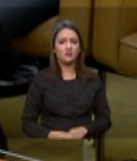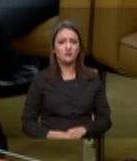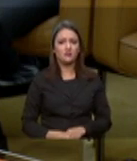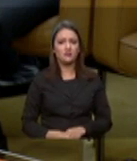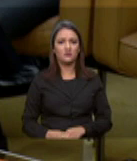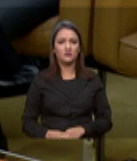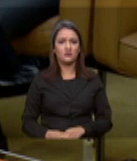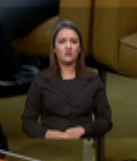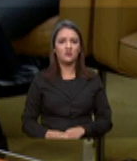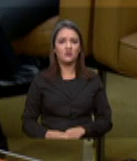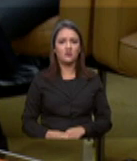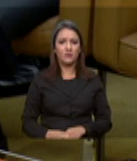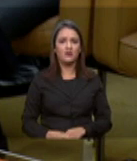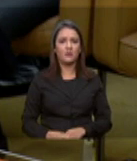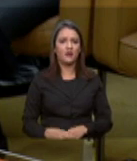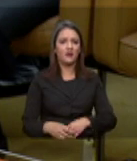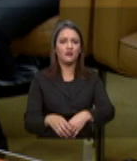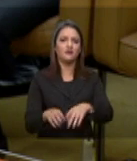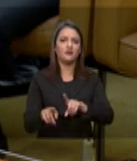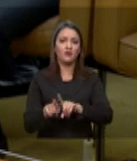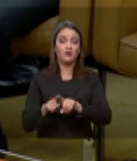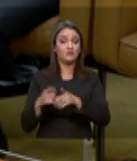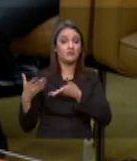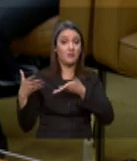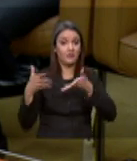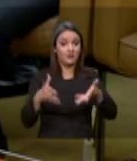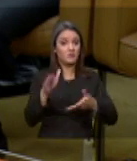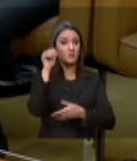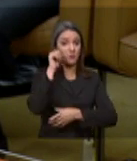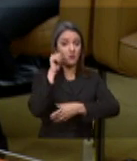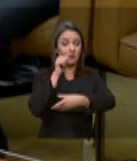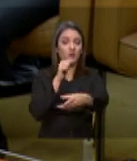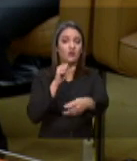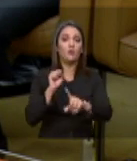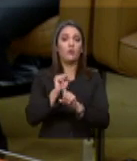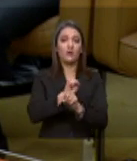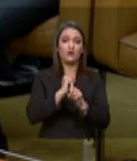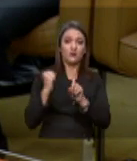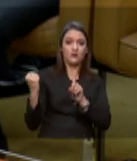da participação da mulher na sociedade